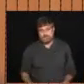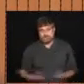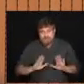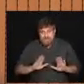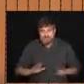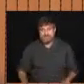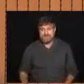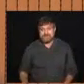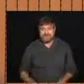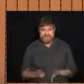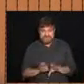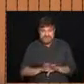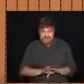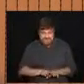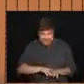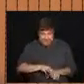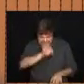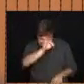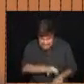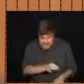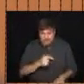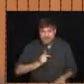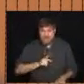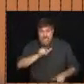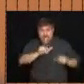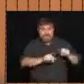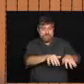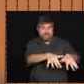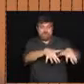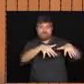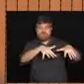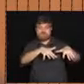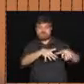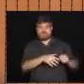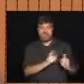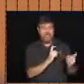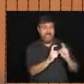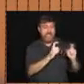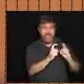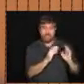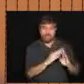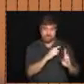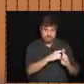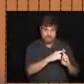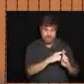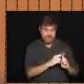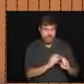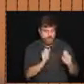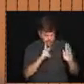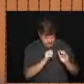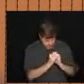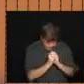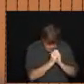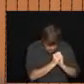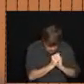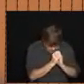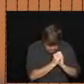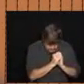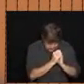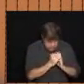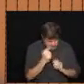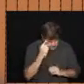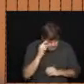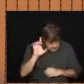não é razoável, é gente reunida do mesmo jeito, com uma finalidade nobre, né, de